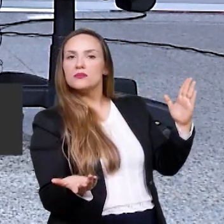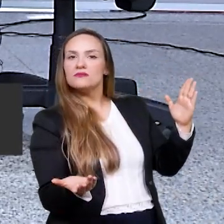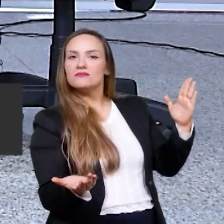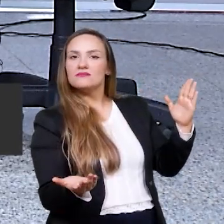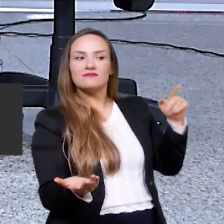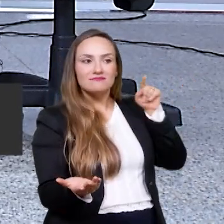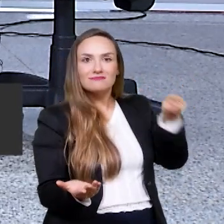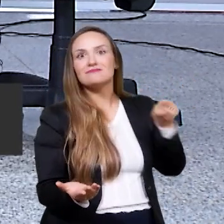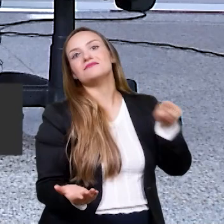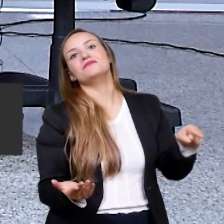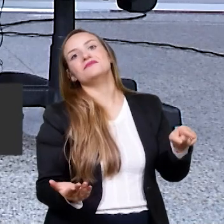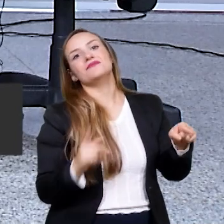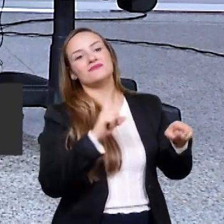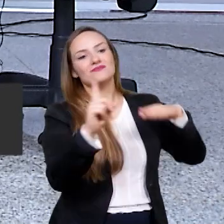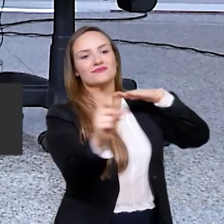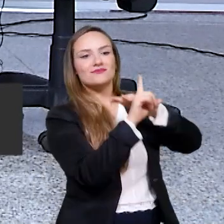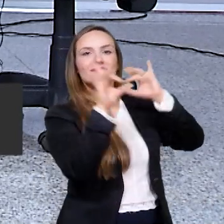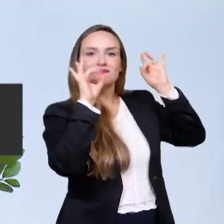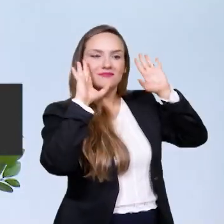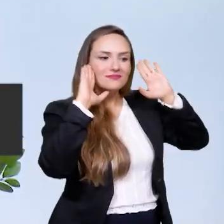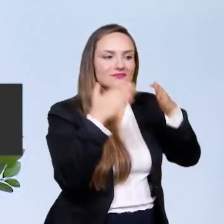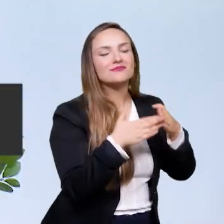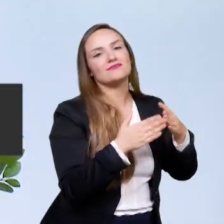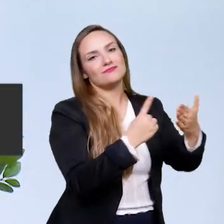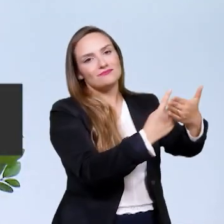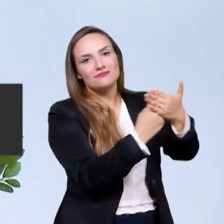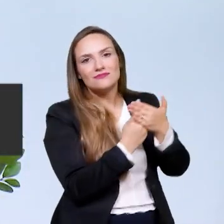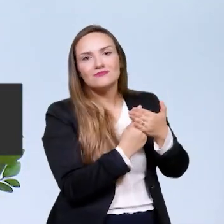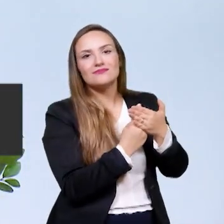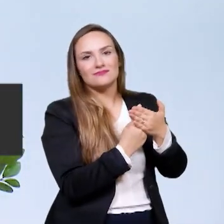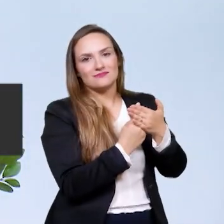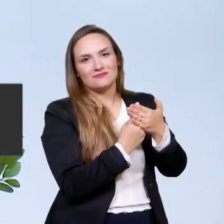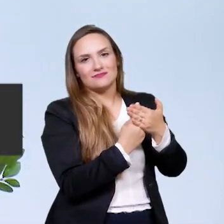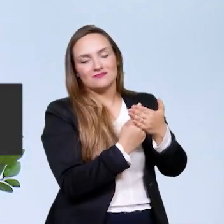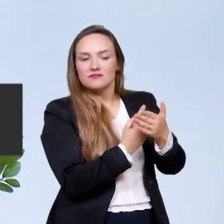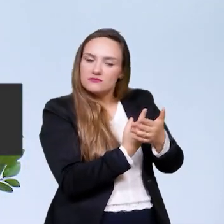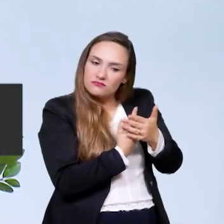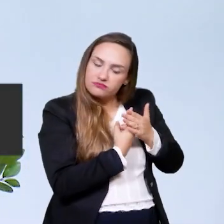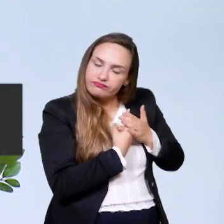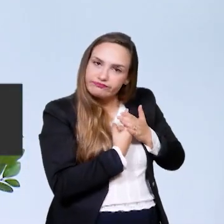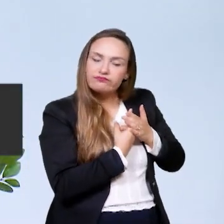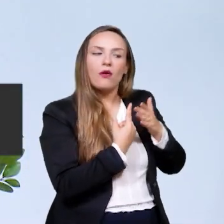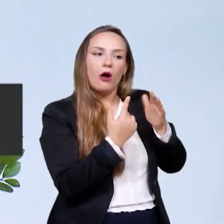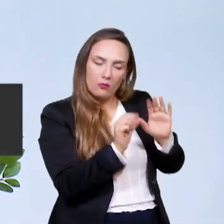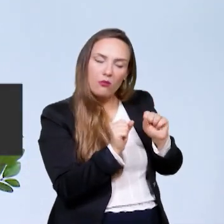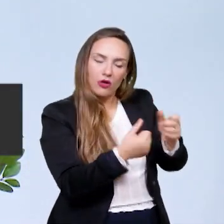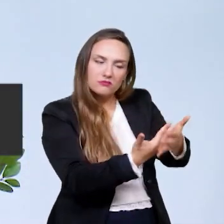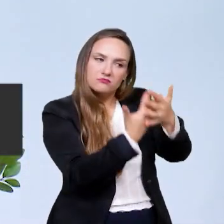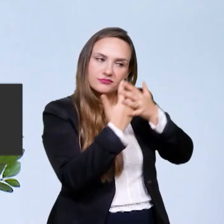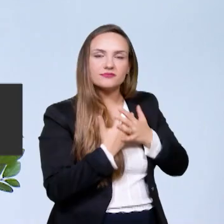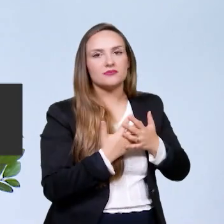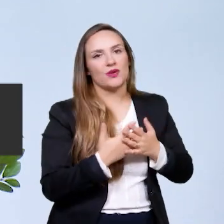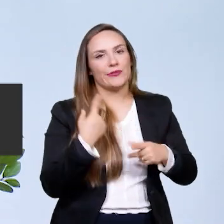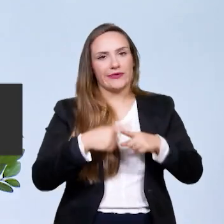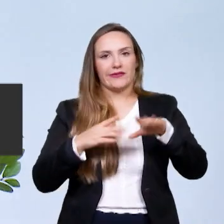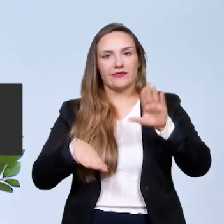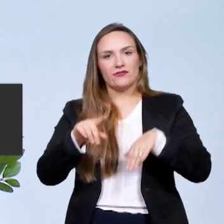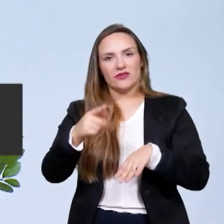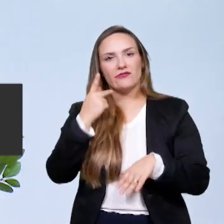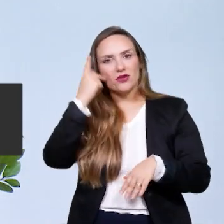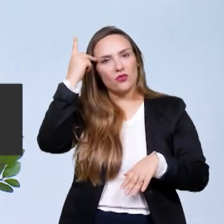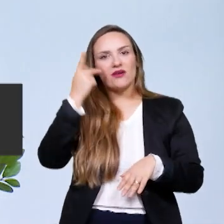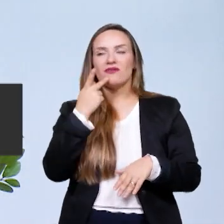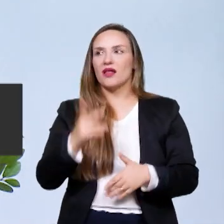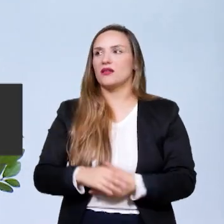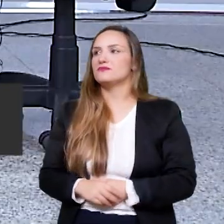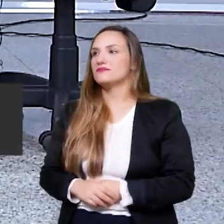para atender esse tipo de ocorrência. Tem que ser um atendimento acolhedor. Porque é constrangedor você chegar para alguém e dizer assim,